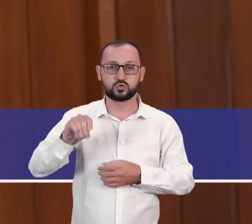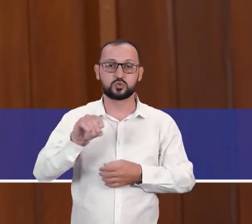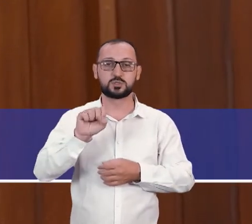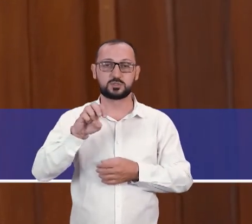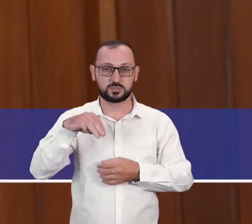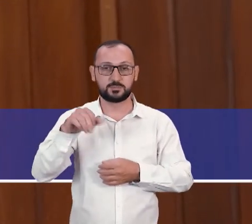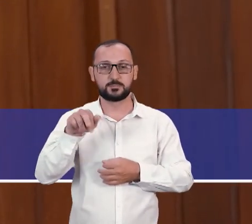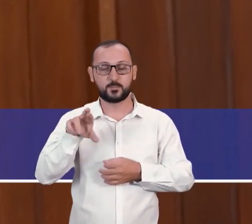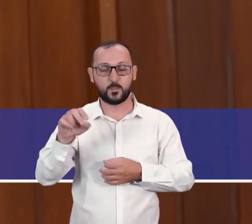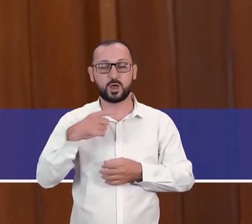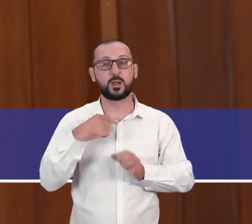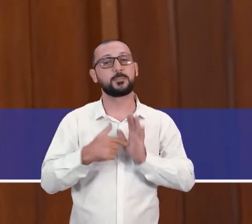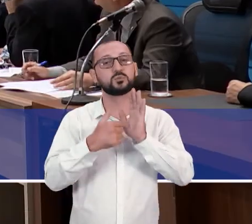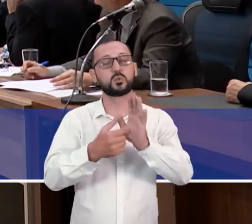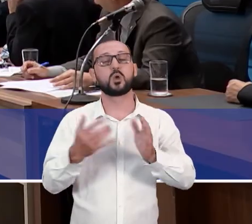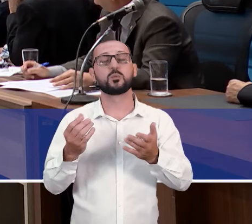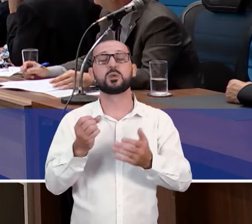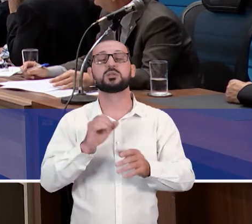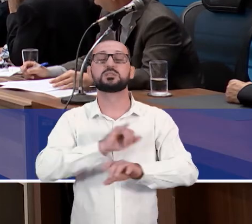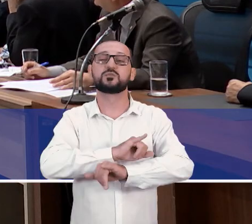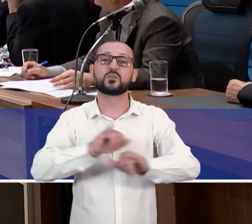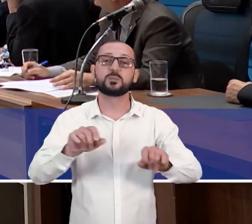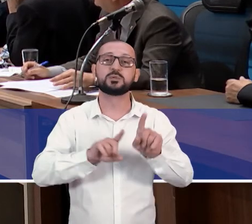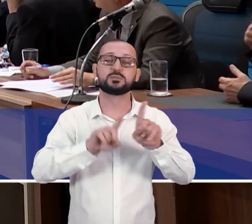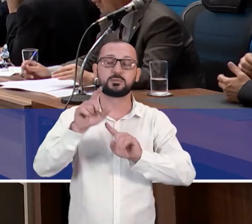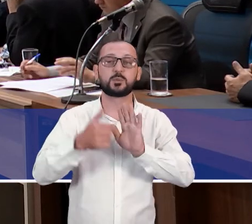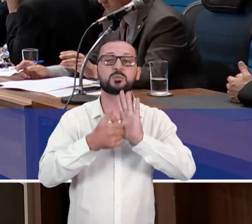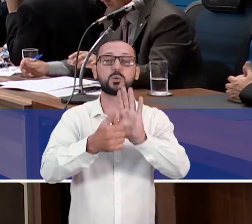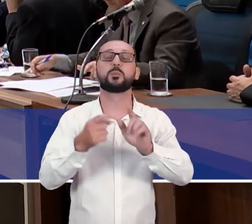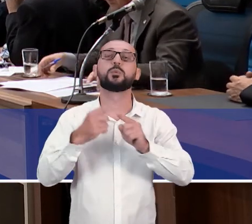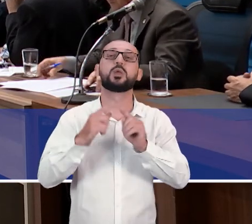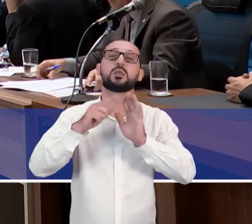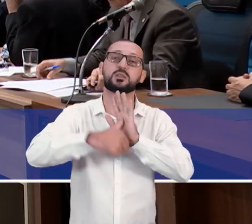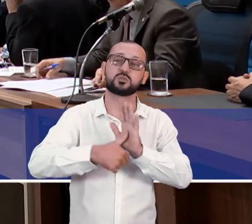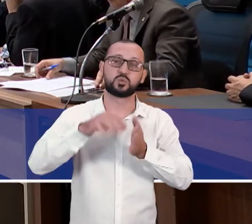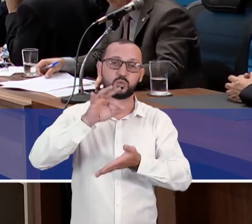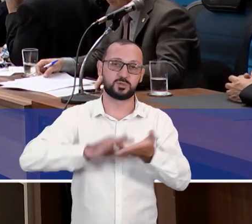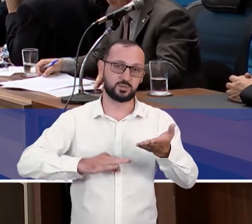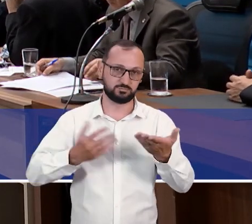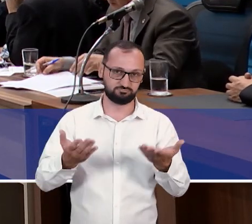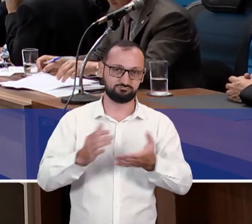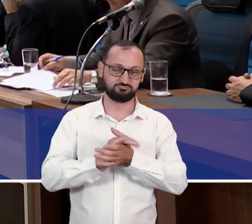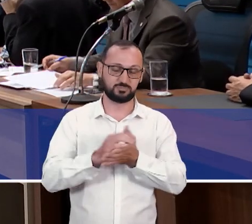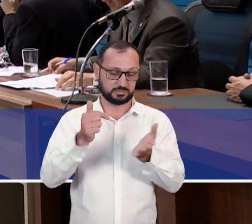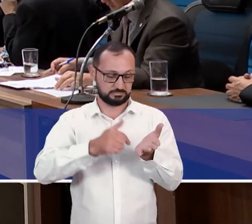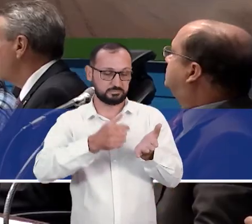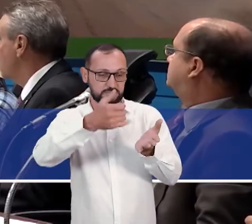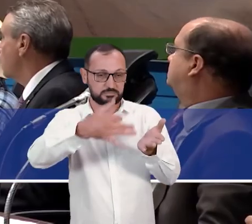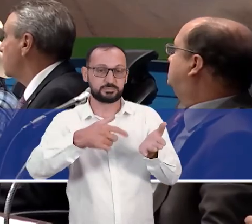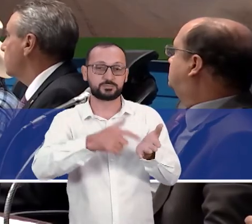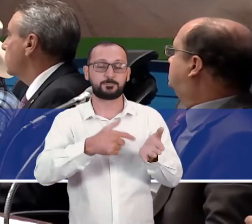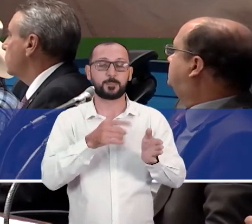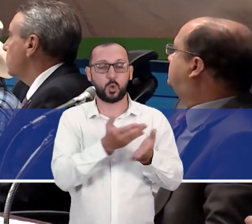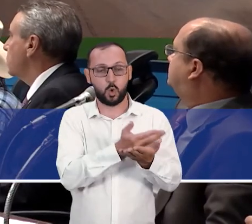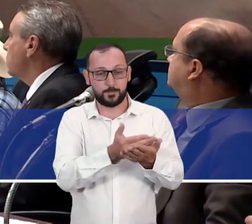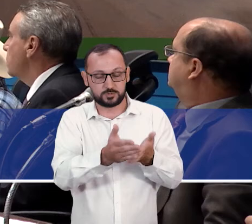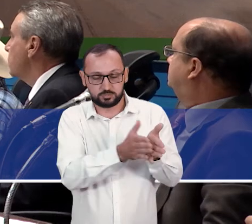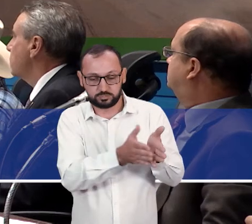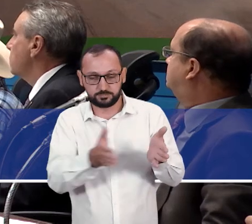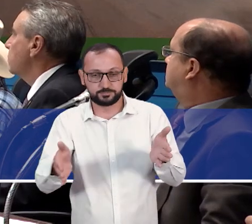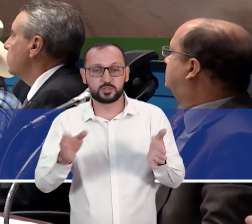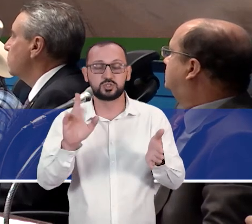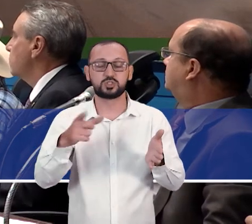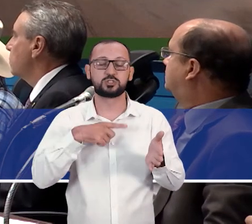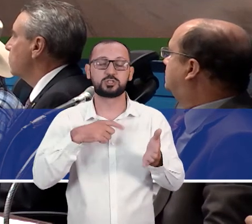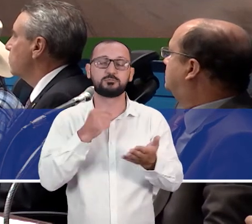pelas obras, José Márcio Silveira, apresentou alguns dados para justificar o atraso no cumprimento do contrato. De acordo com ele, desde